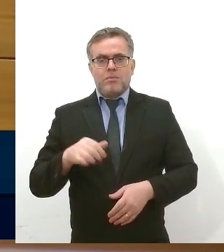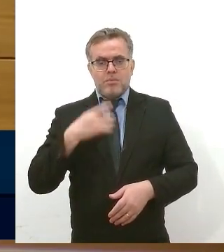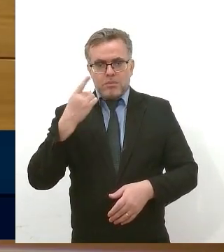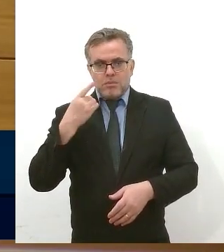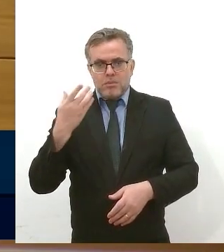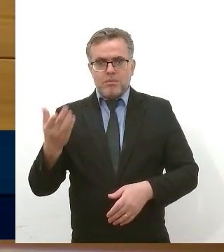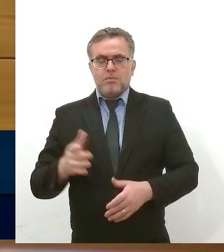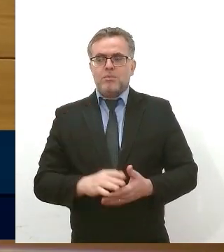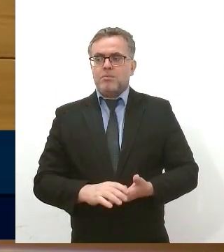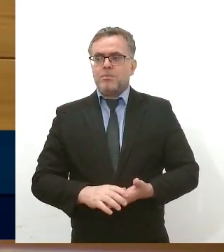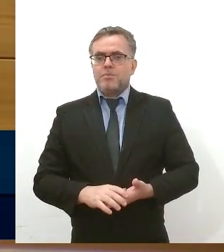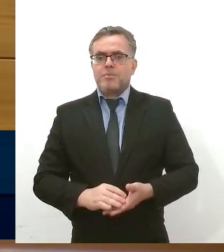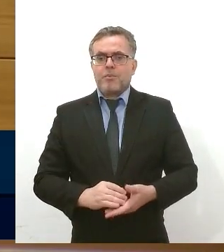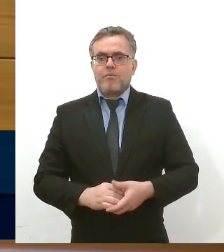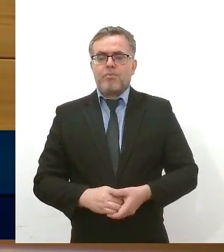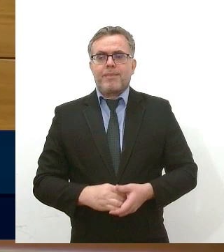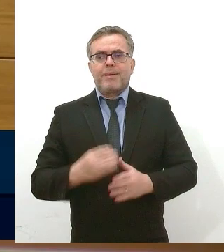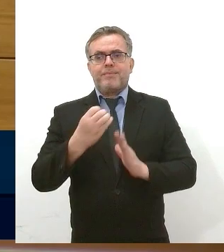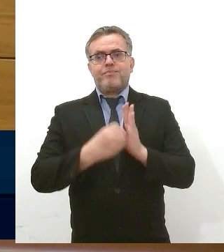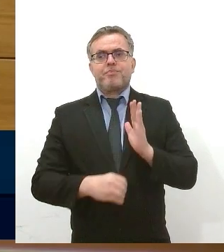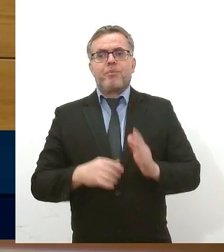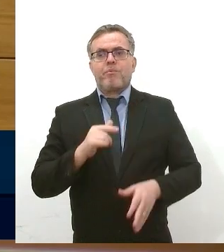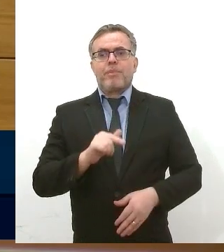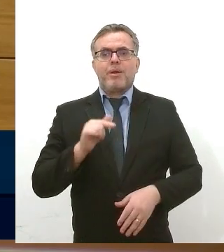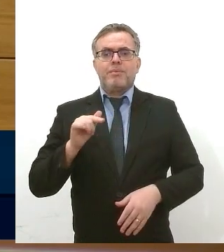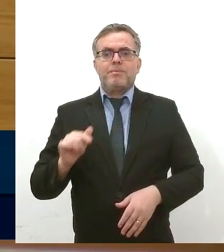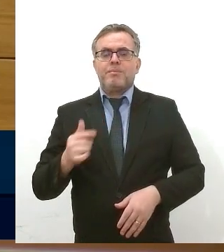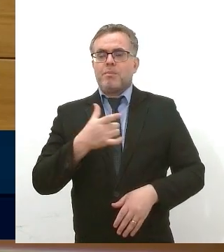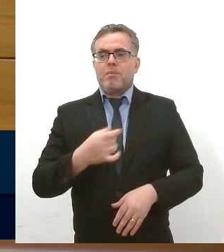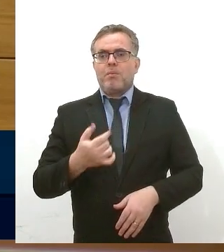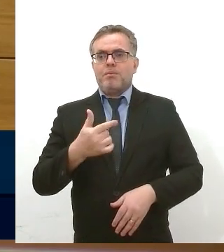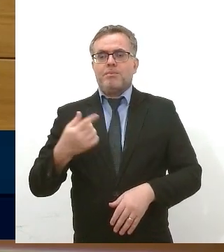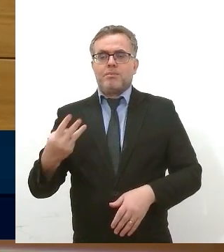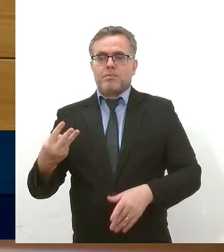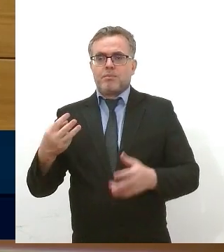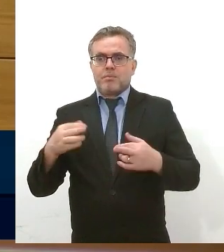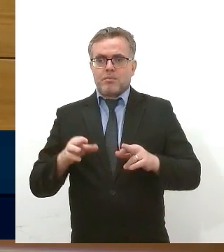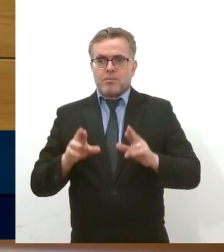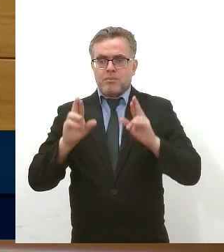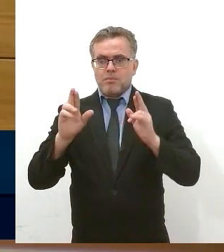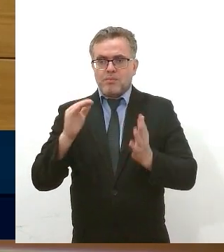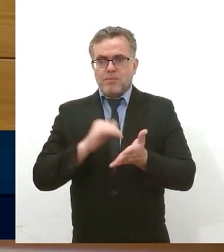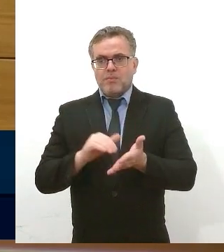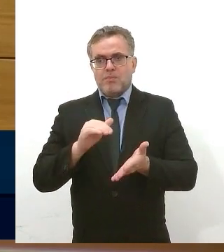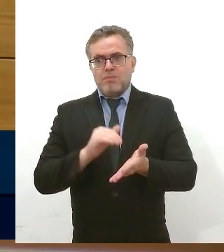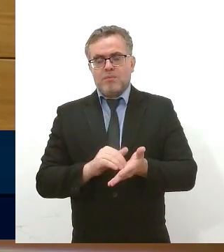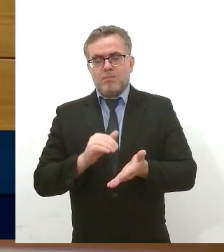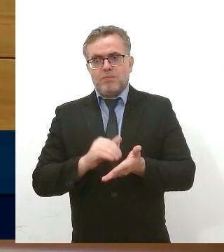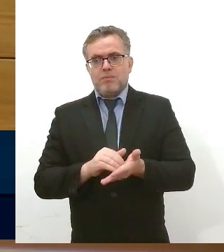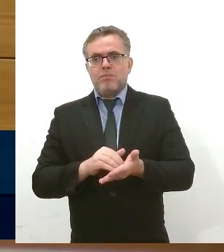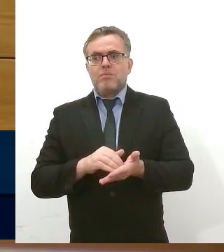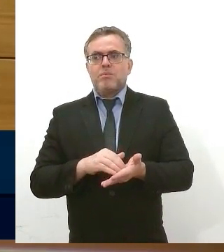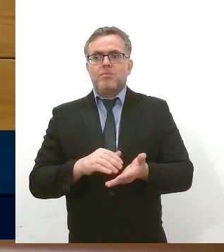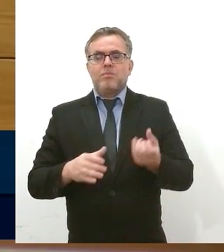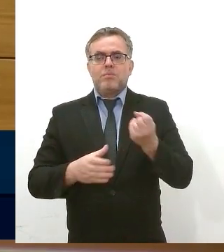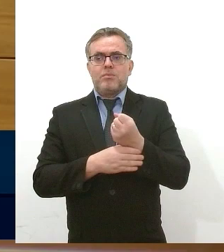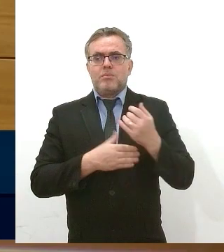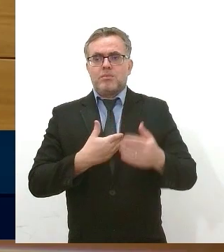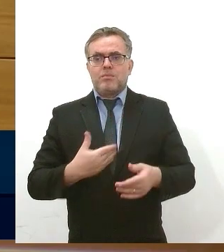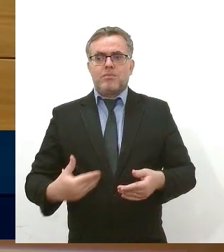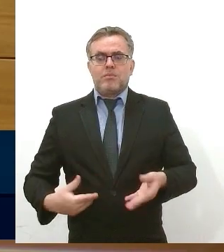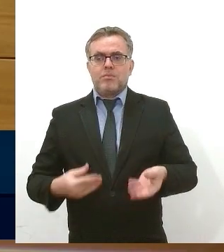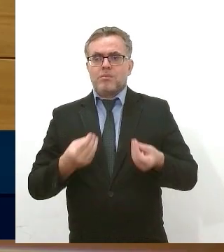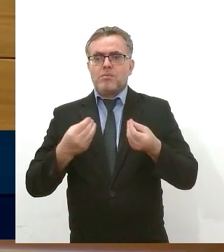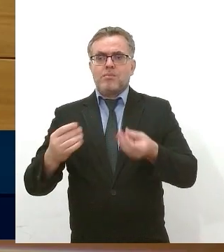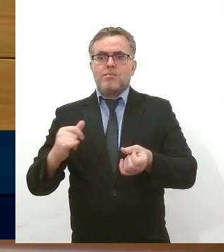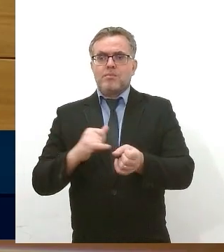Ofício número 77/2023 da Secretaria de Segurança Pública, que encaminha convênios celebrados com a UFES e a FASE.